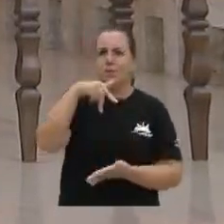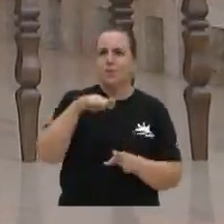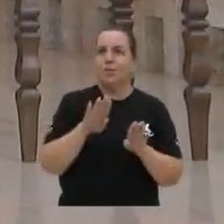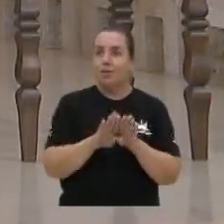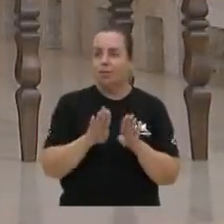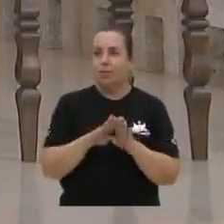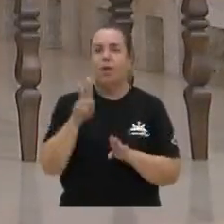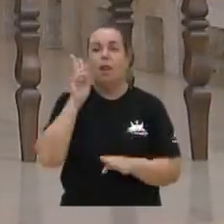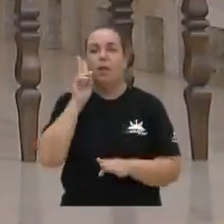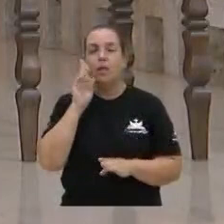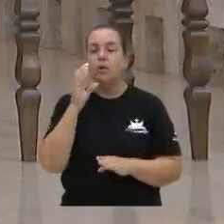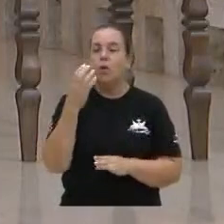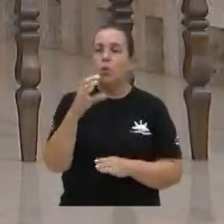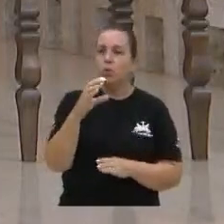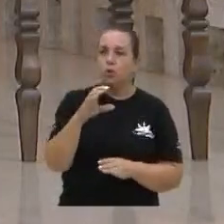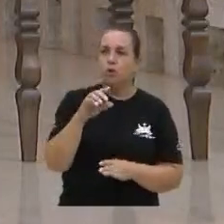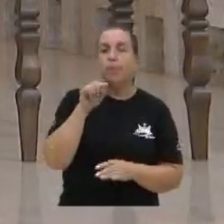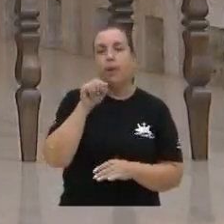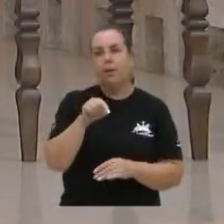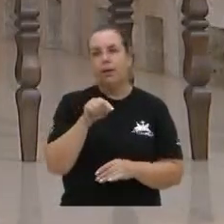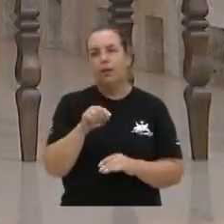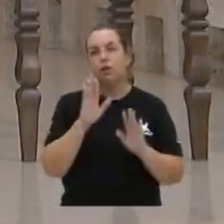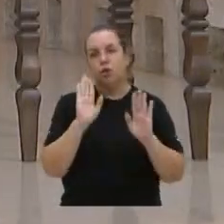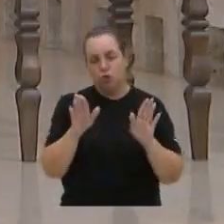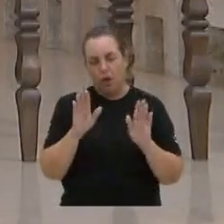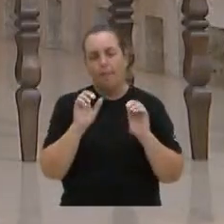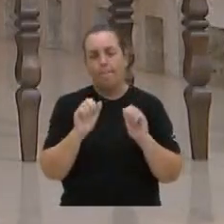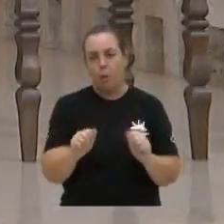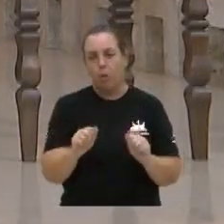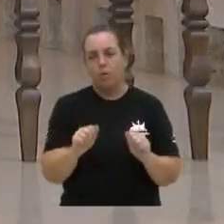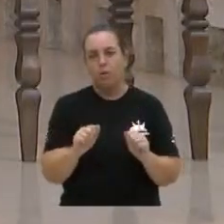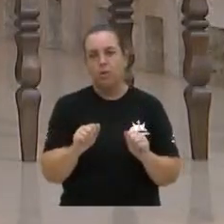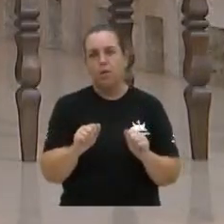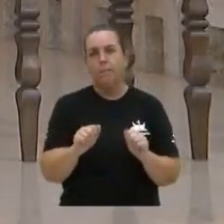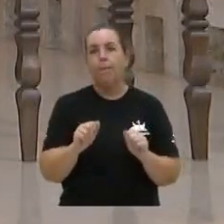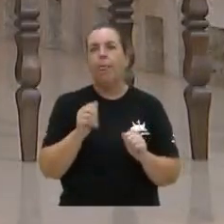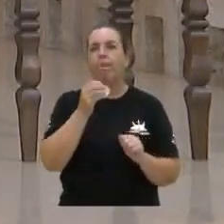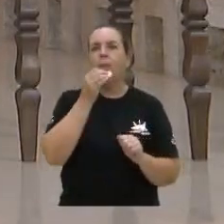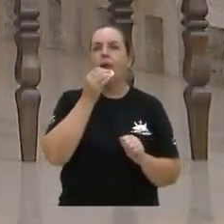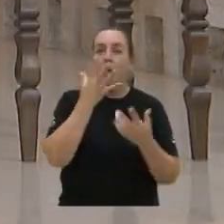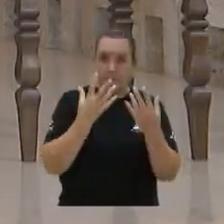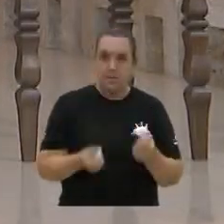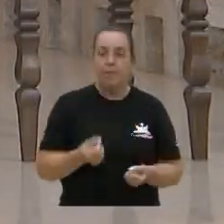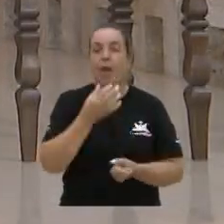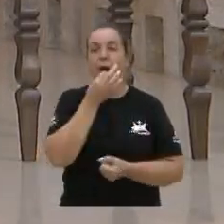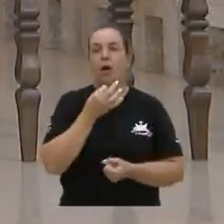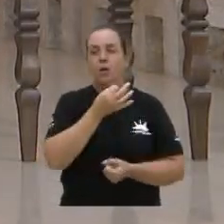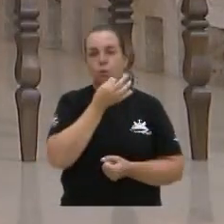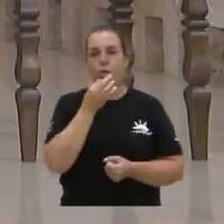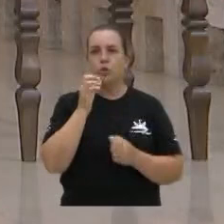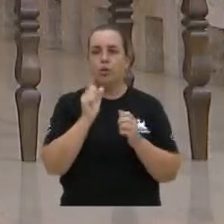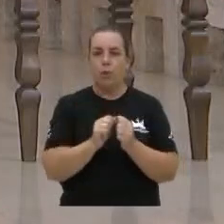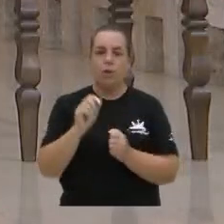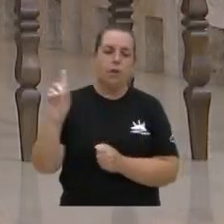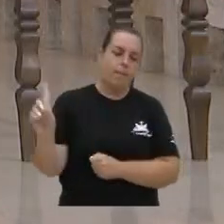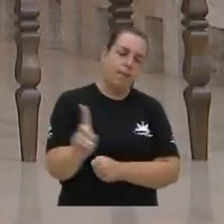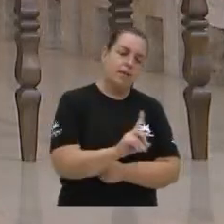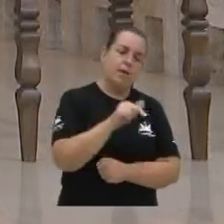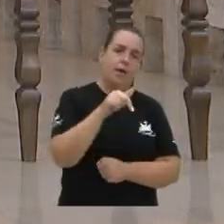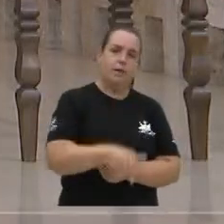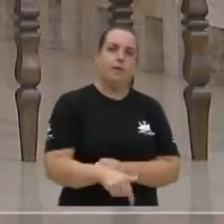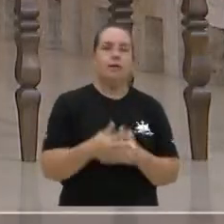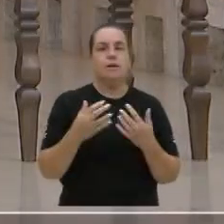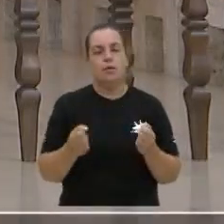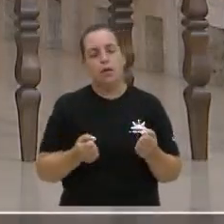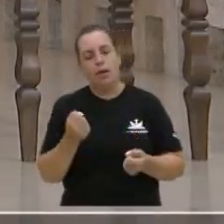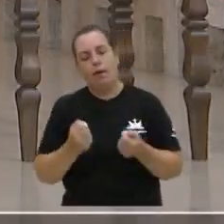que Curitiba, região metropolitana, já está sendo distribuído a Eucaristia. Passe pelo Santuário do Guadalupe de